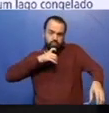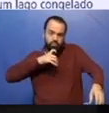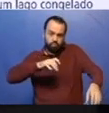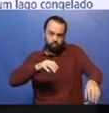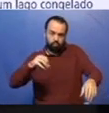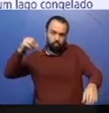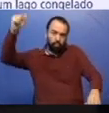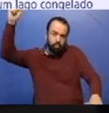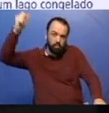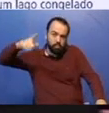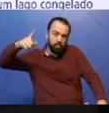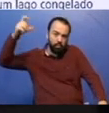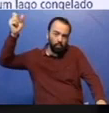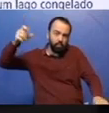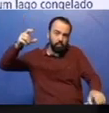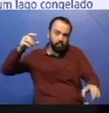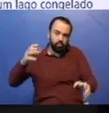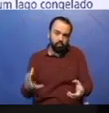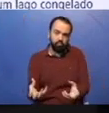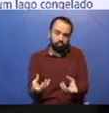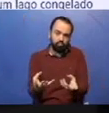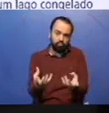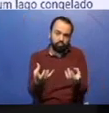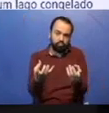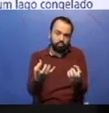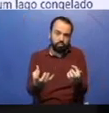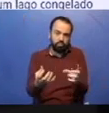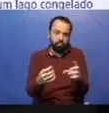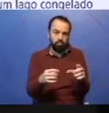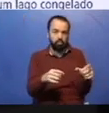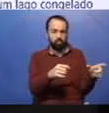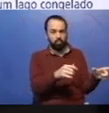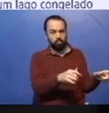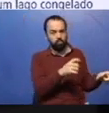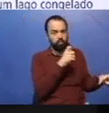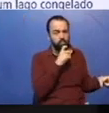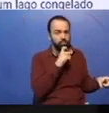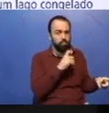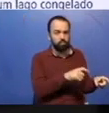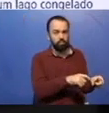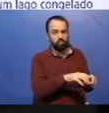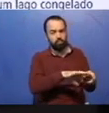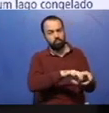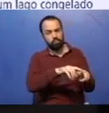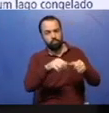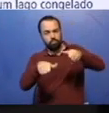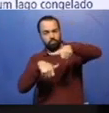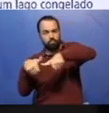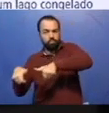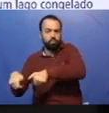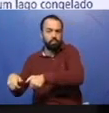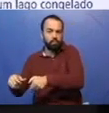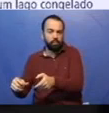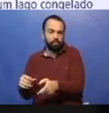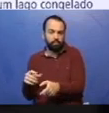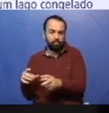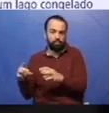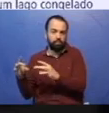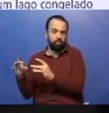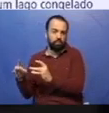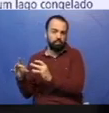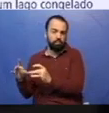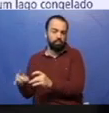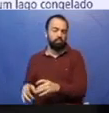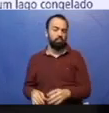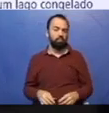veio o sol, a água se aqueceu e ela do estado sólido passou para o estado